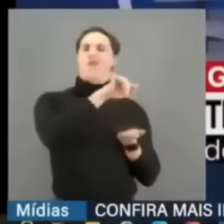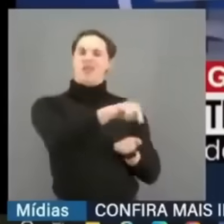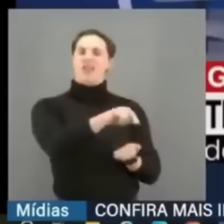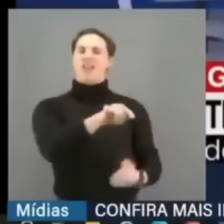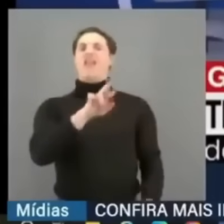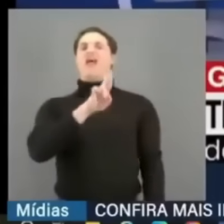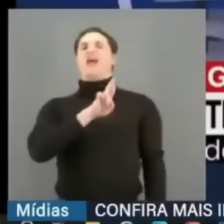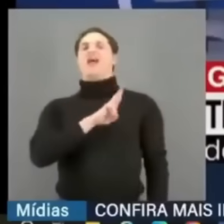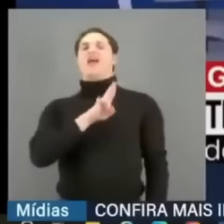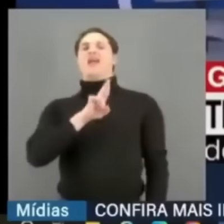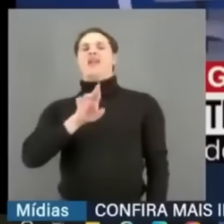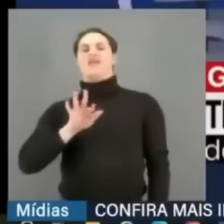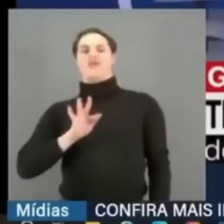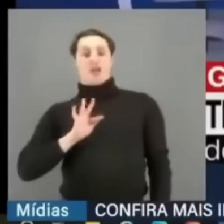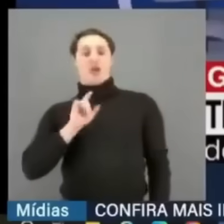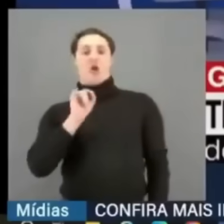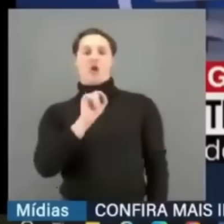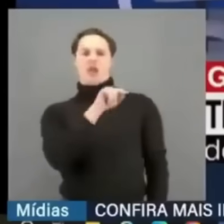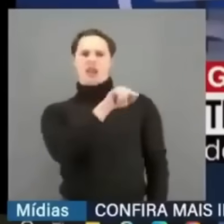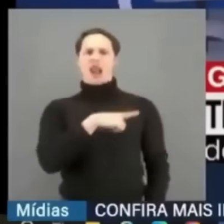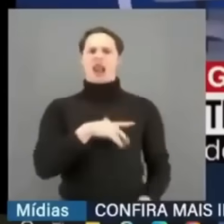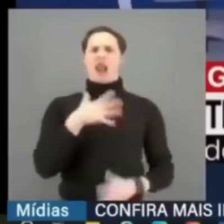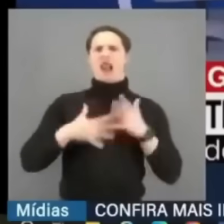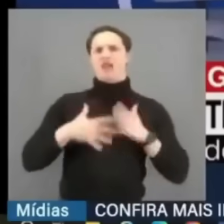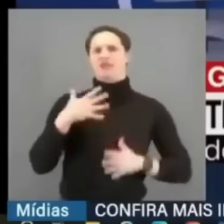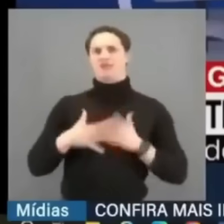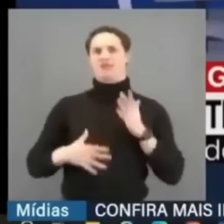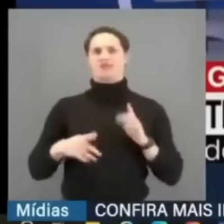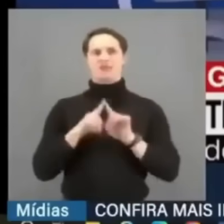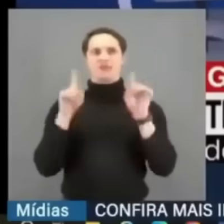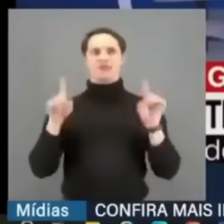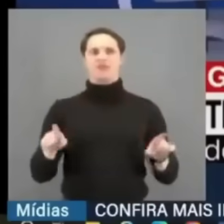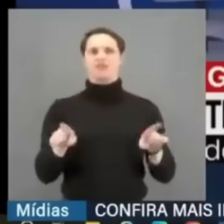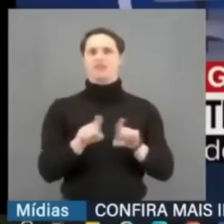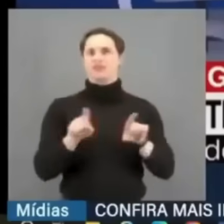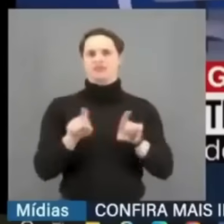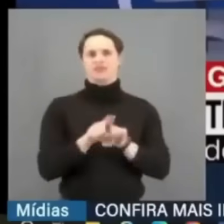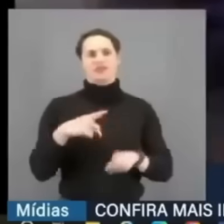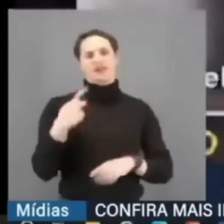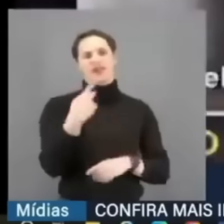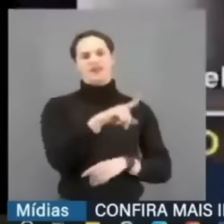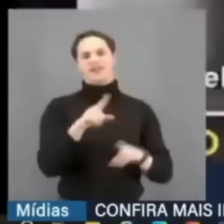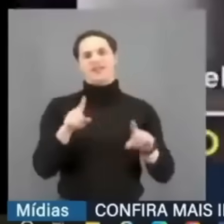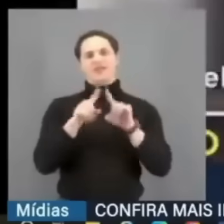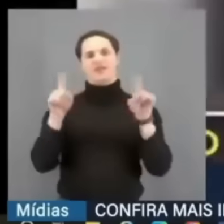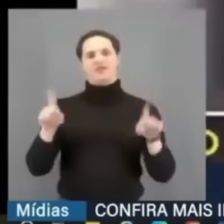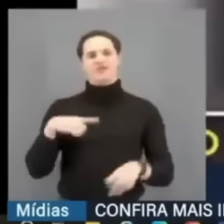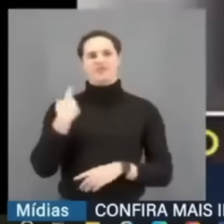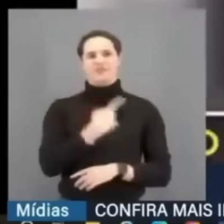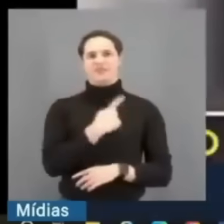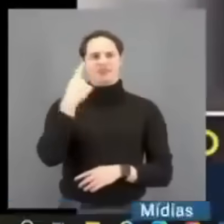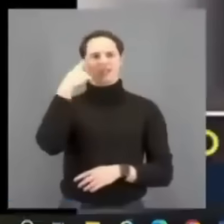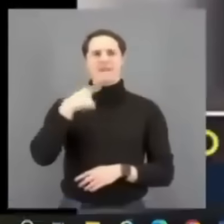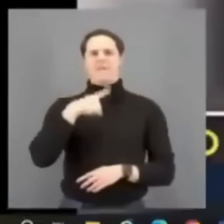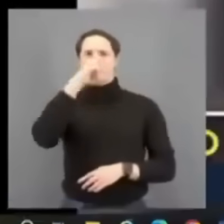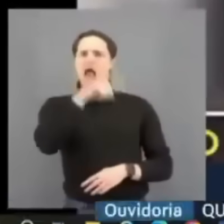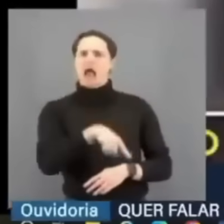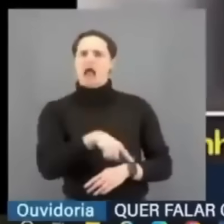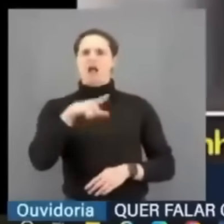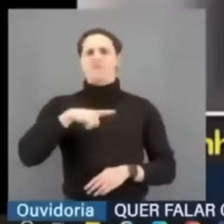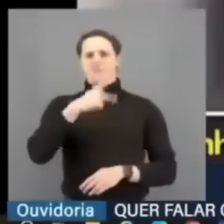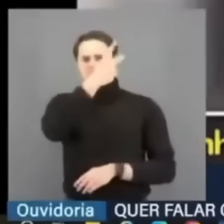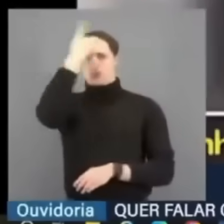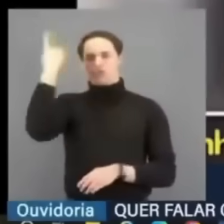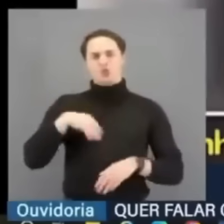pede para o chefe da Receita interferir. Segundo a PF, ele também despacha um funcionário dele para tentar tirar as